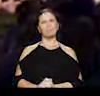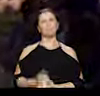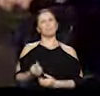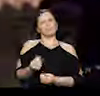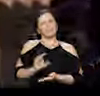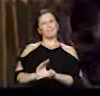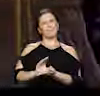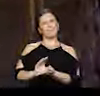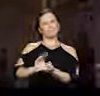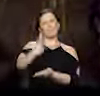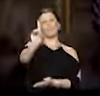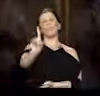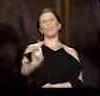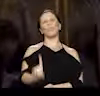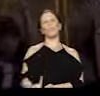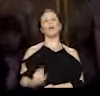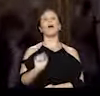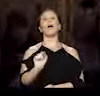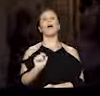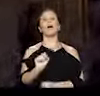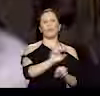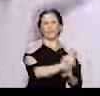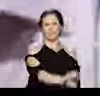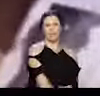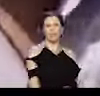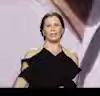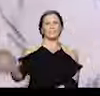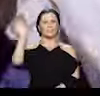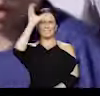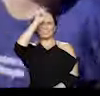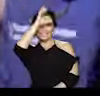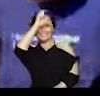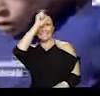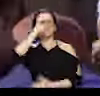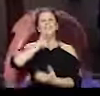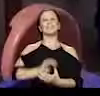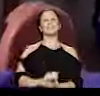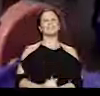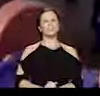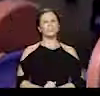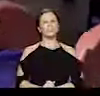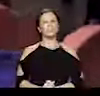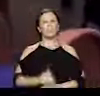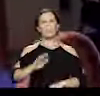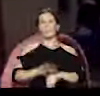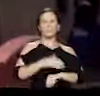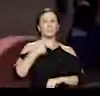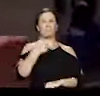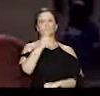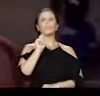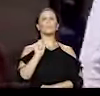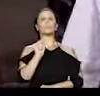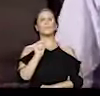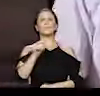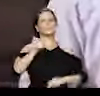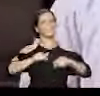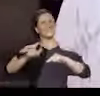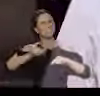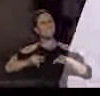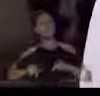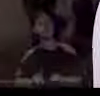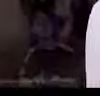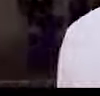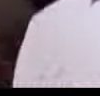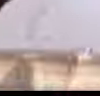Investir em educação é garantir o direito de ensinar e aprender. Oi! E sabe o que é melhor, gente? É que o trabalho